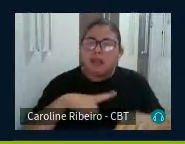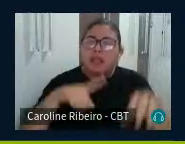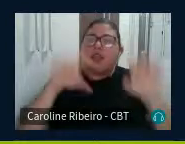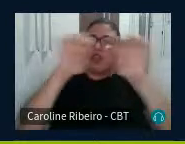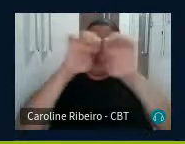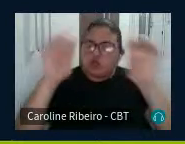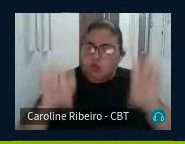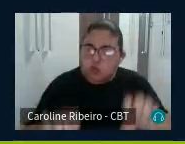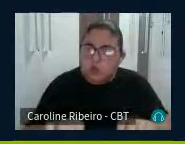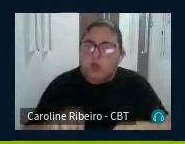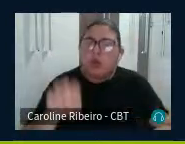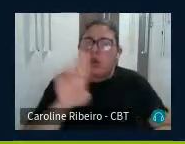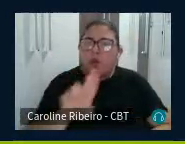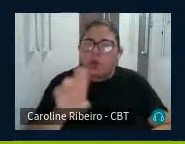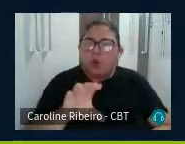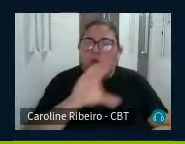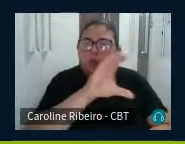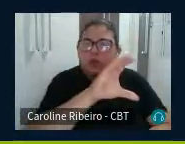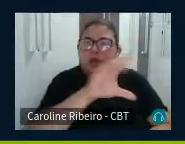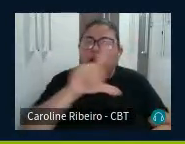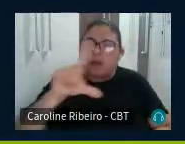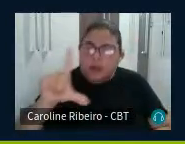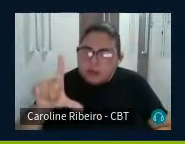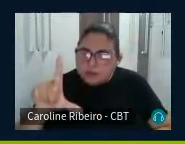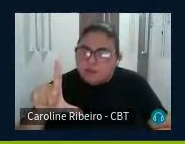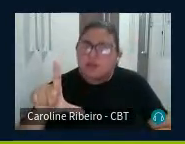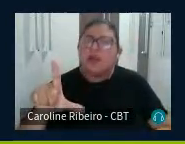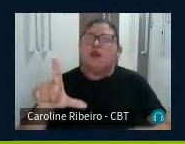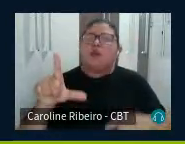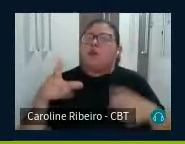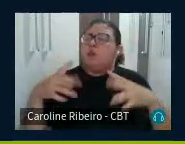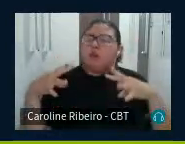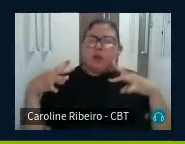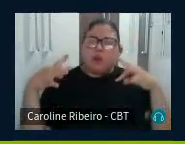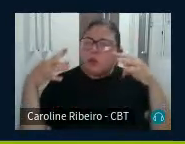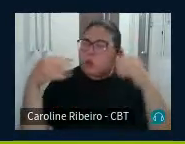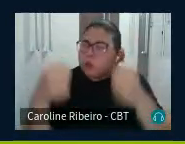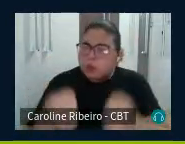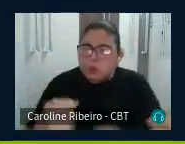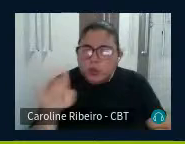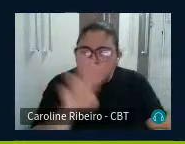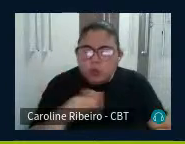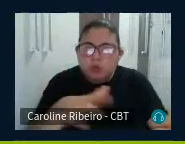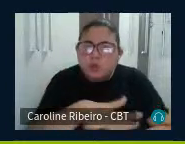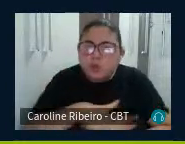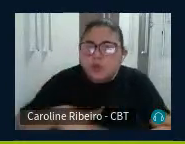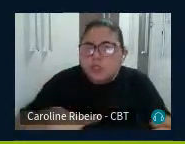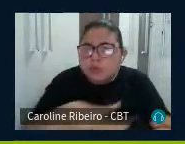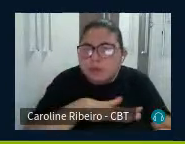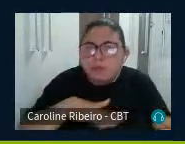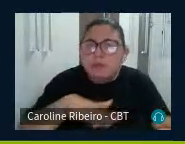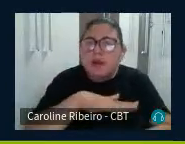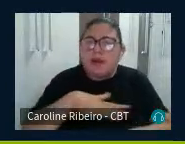os classificadores, né, que a gente tem que ter, assim, uma questão do uso do espaço, né, a filmagem,